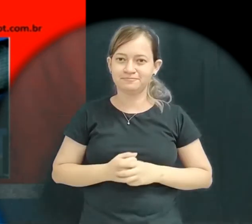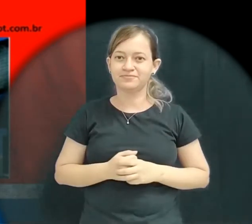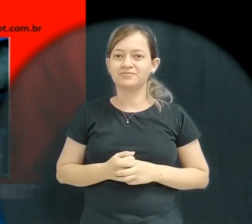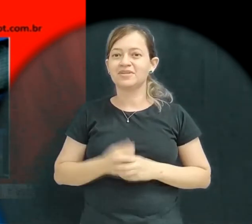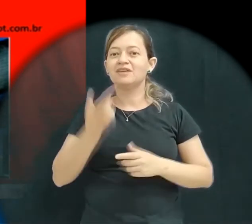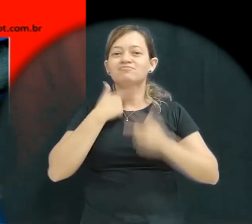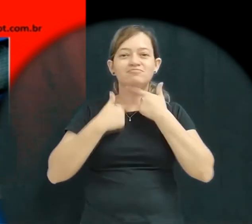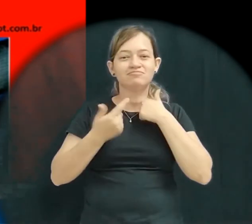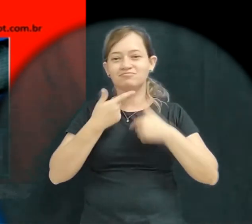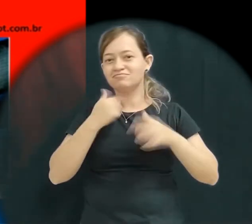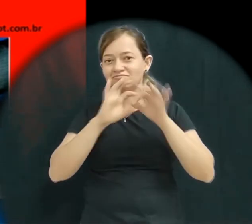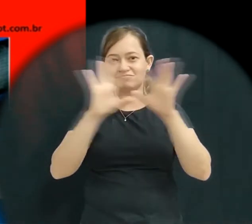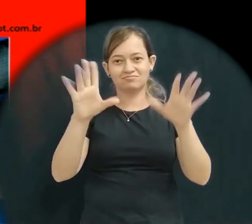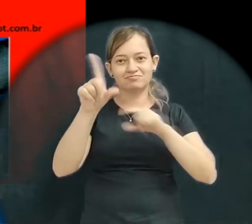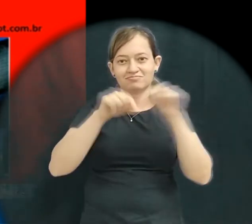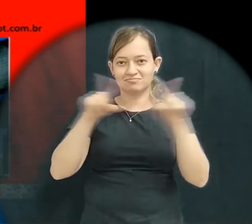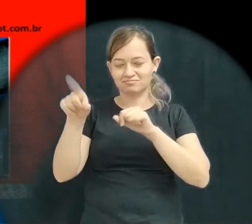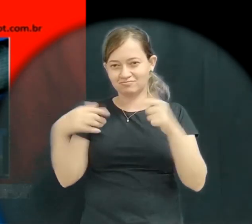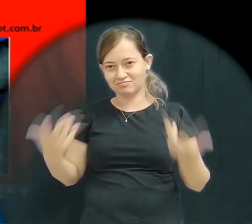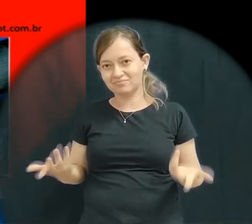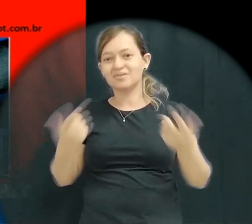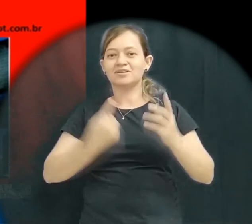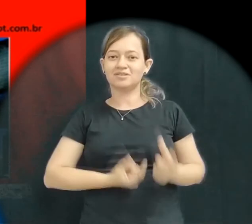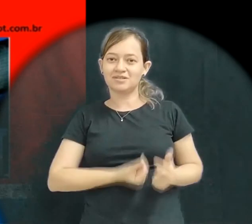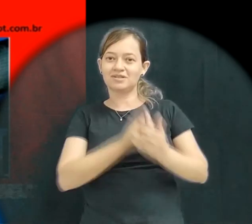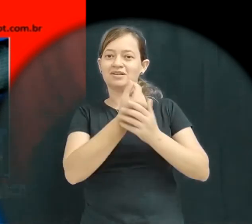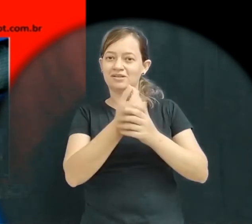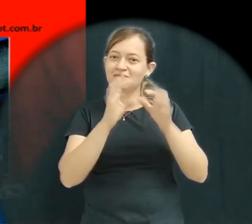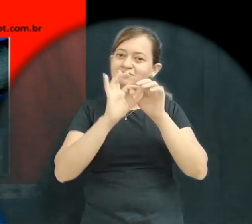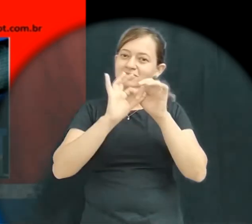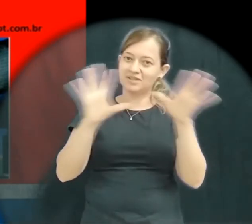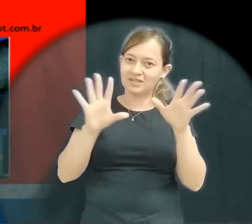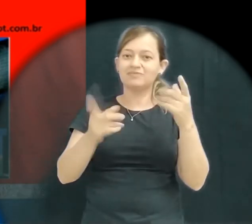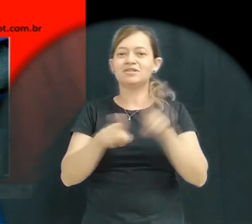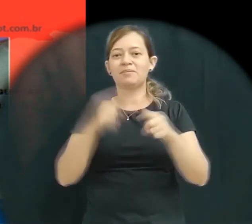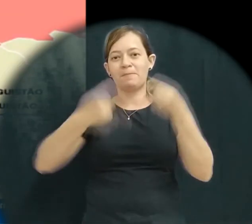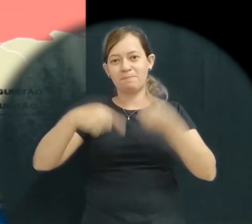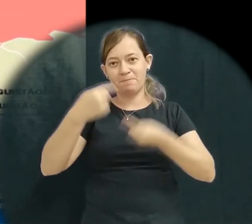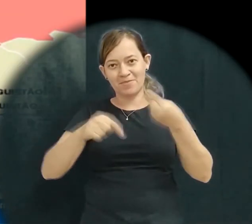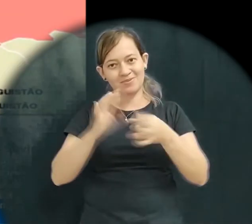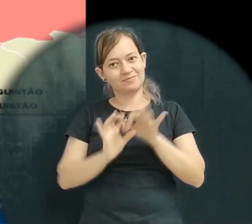onde a população tinha mais liberdade e também liberdade econômica e política.